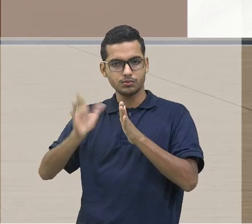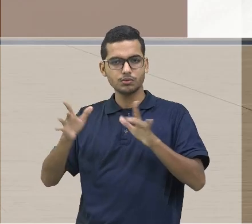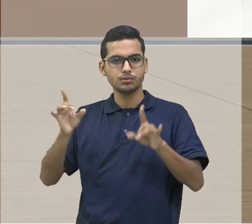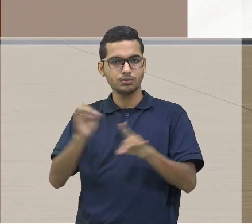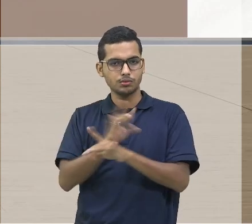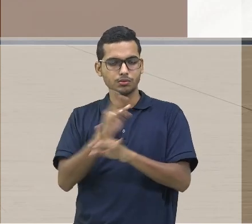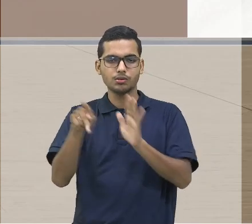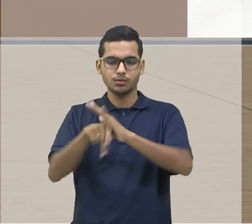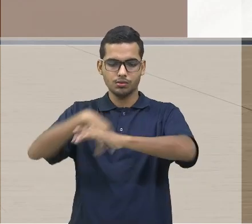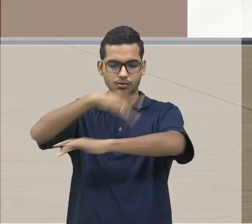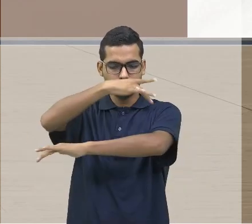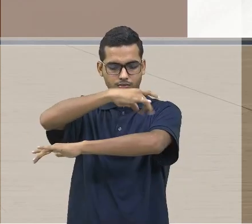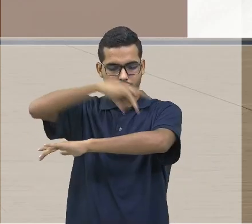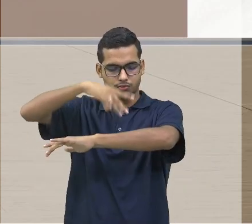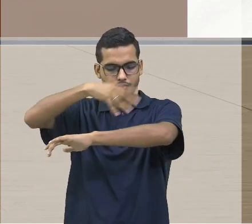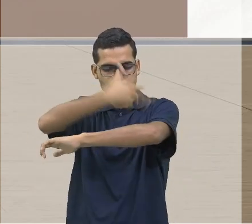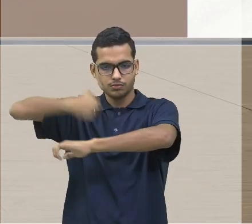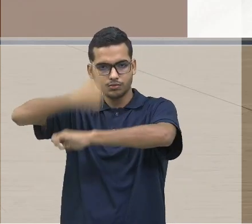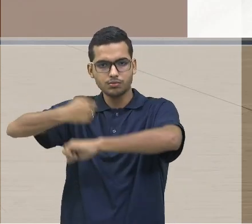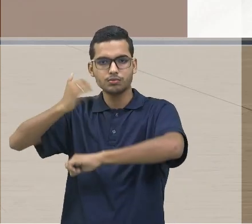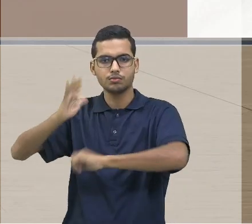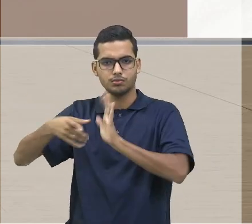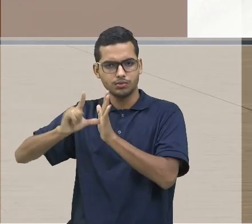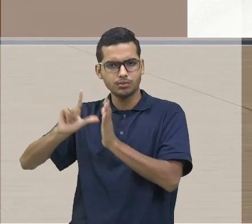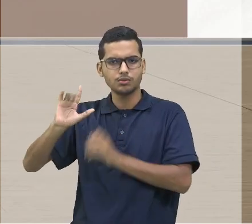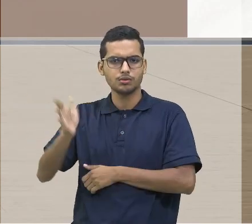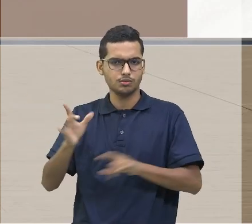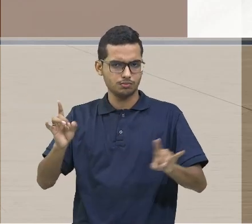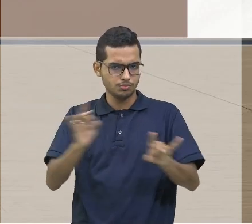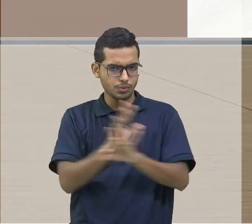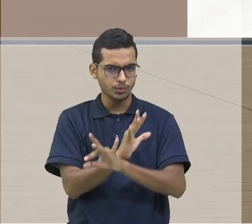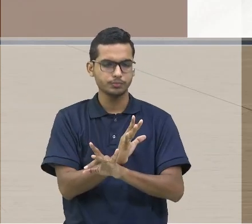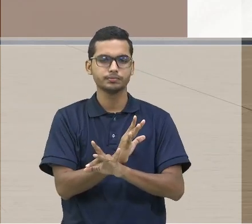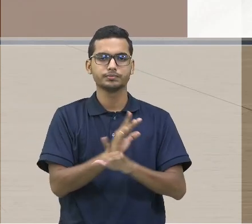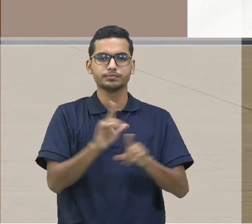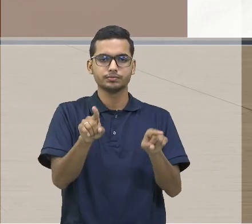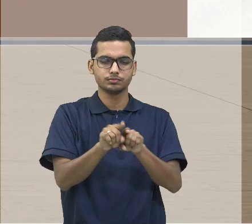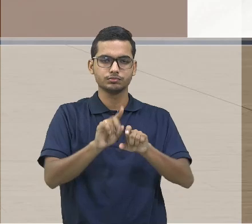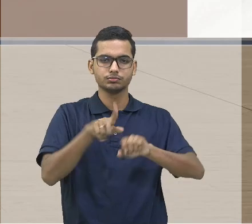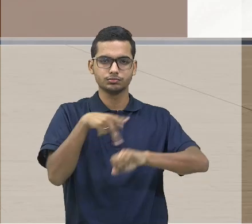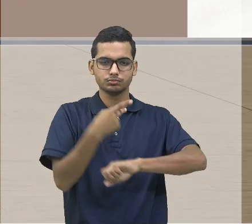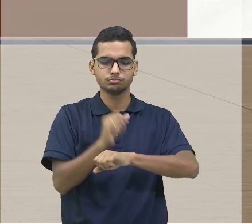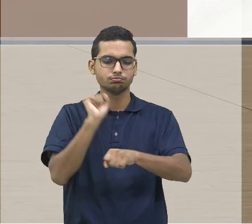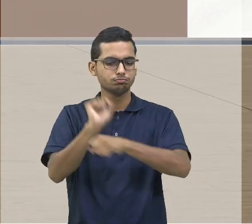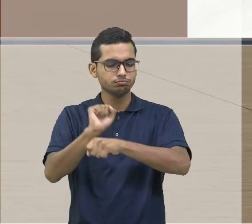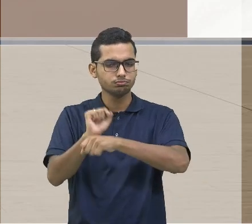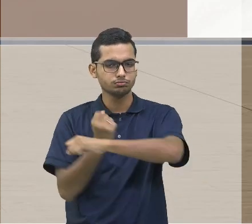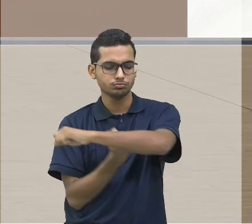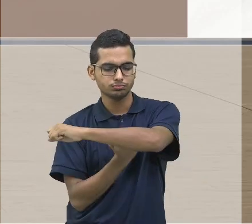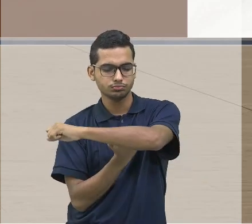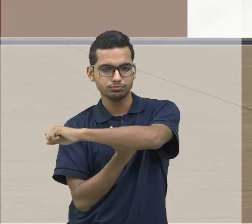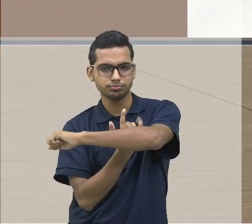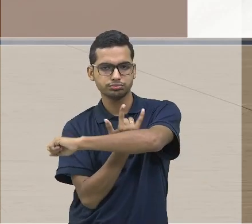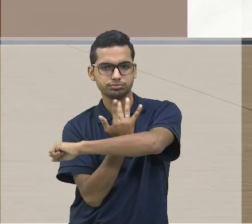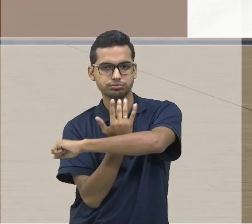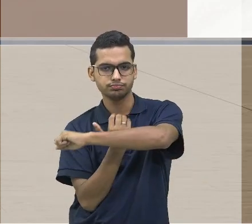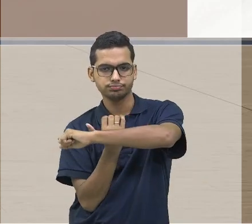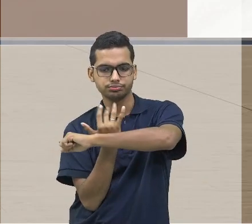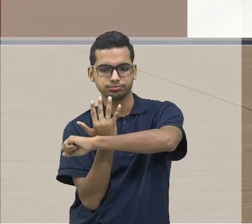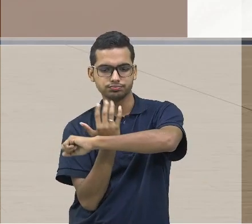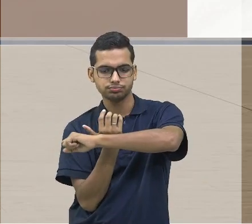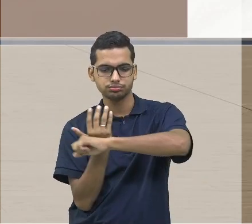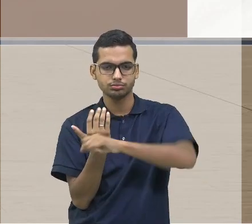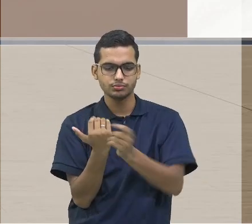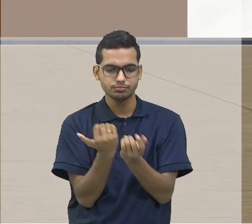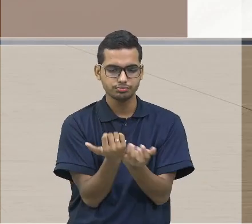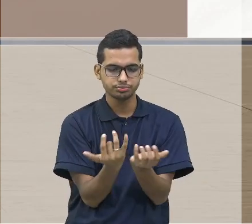já colheu tudo e agora você deixa ali crescer o mato, deixa crescer uma parte de floresta para que essa terra se recupere